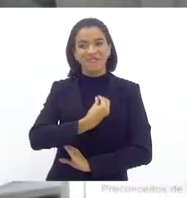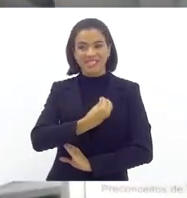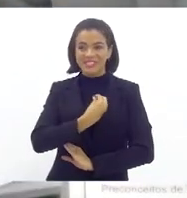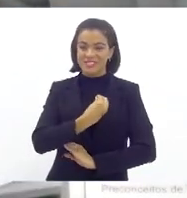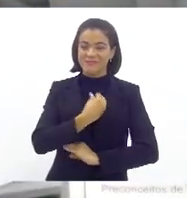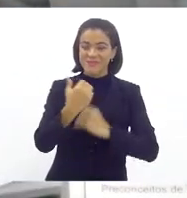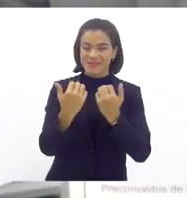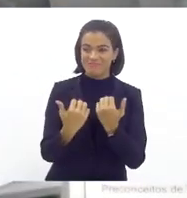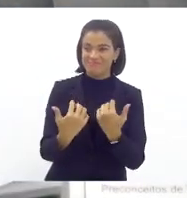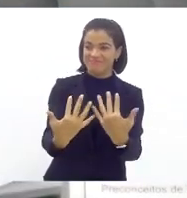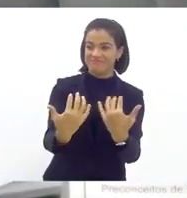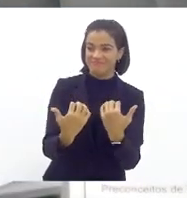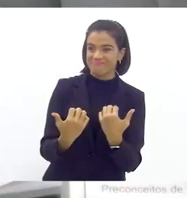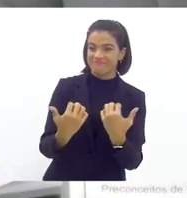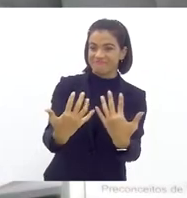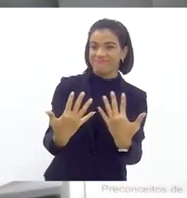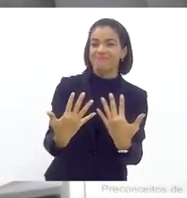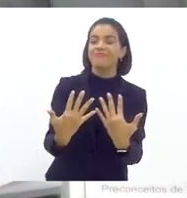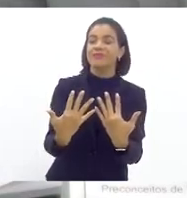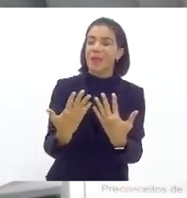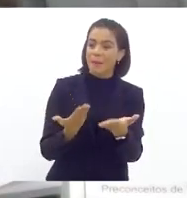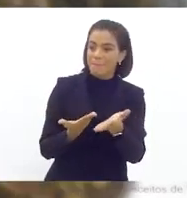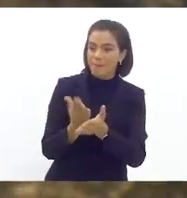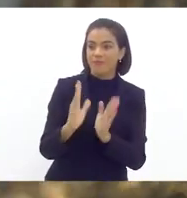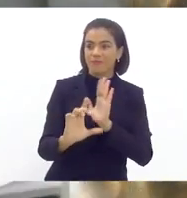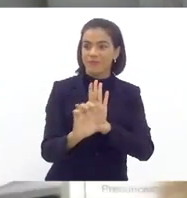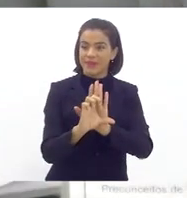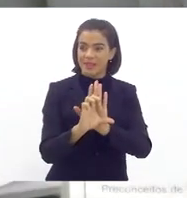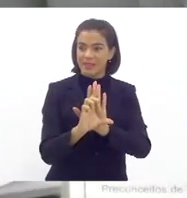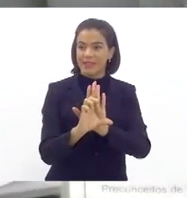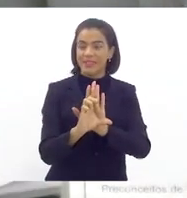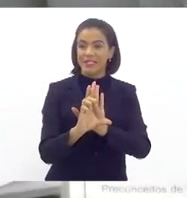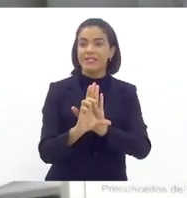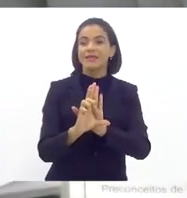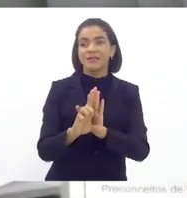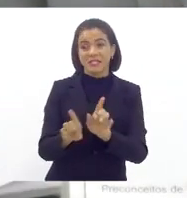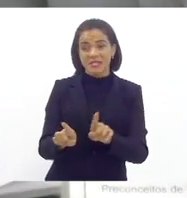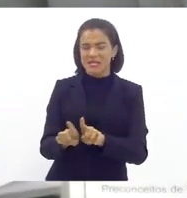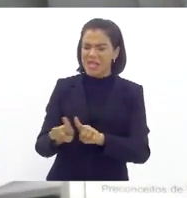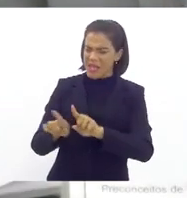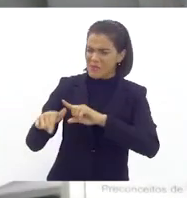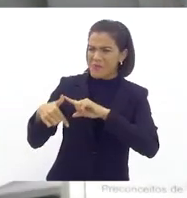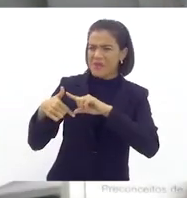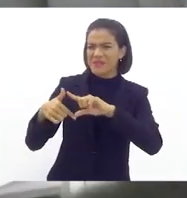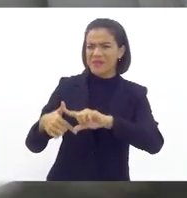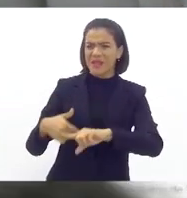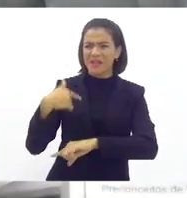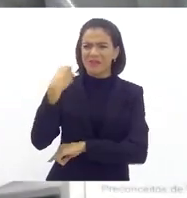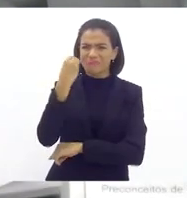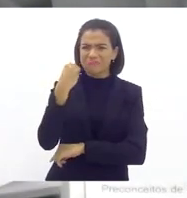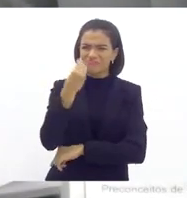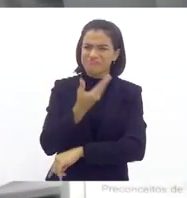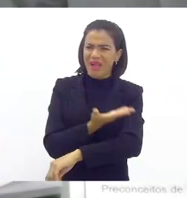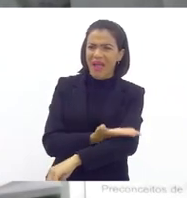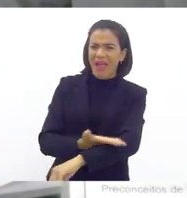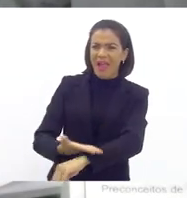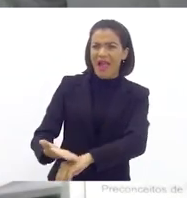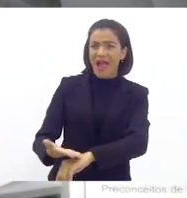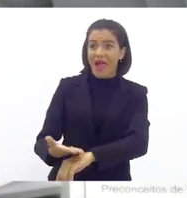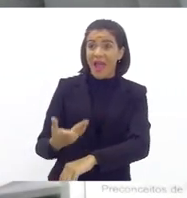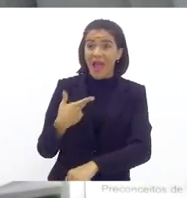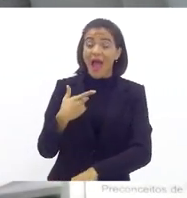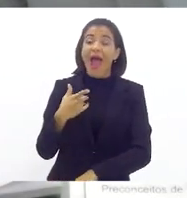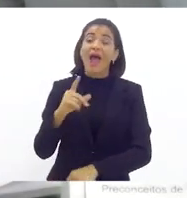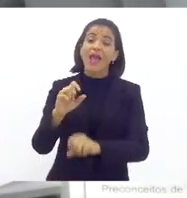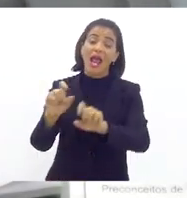aprovação dessa lei e tem uma tradição sobre isso. Ah, ela vai